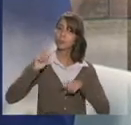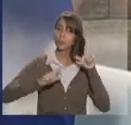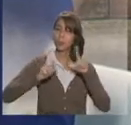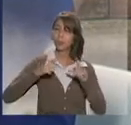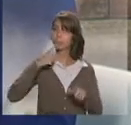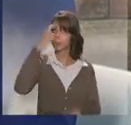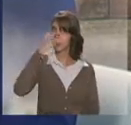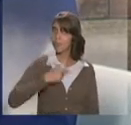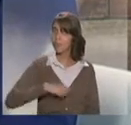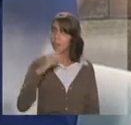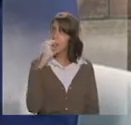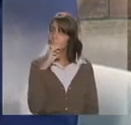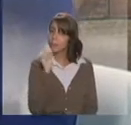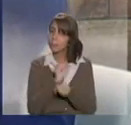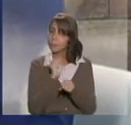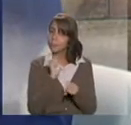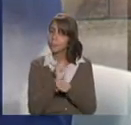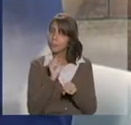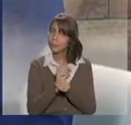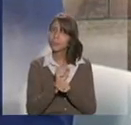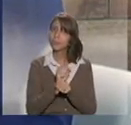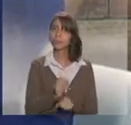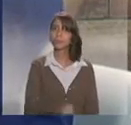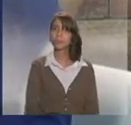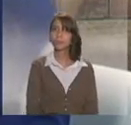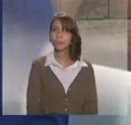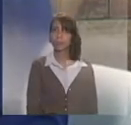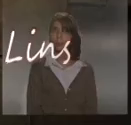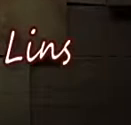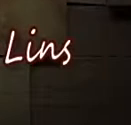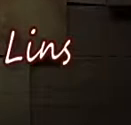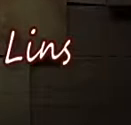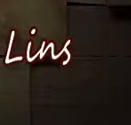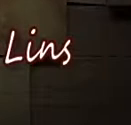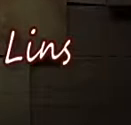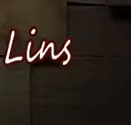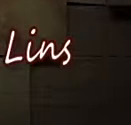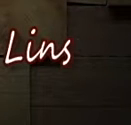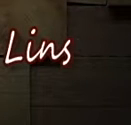você é rapidinho rapidíssimo intervalo a gente volta já não saiba